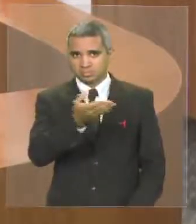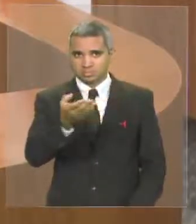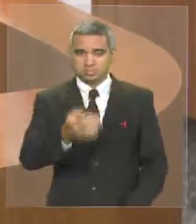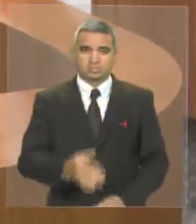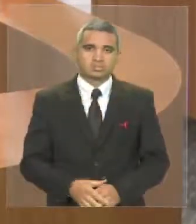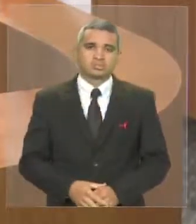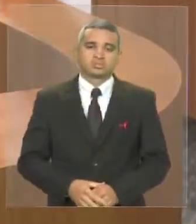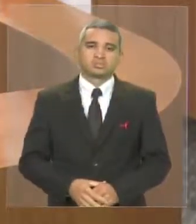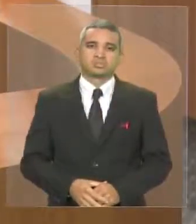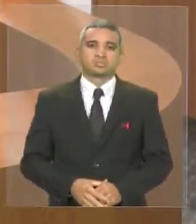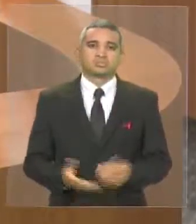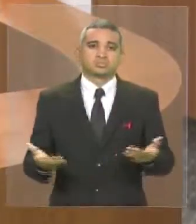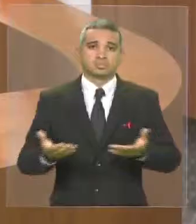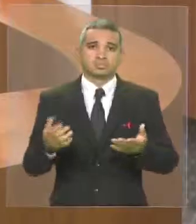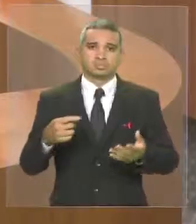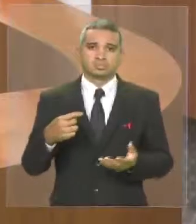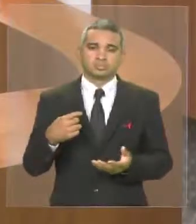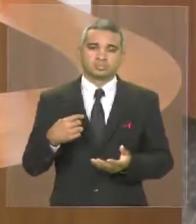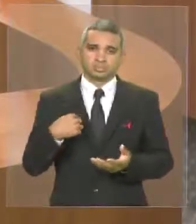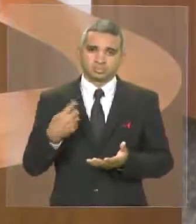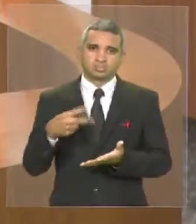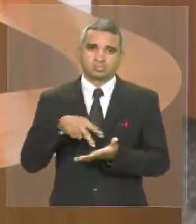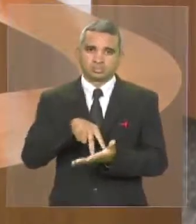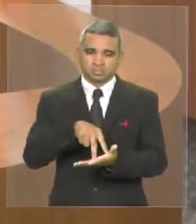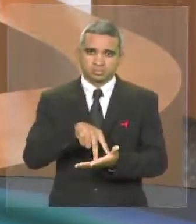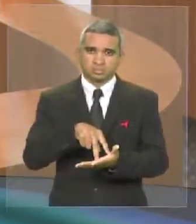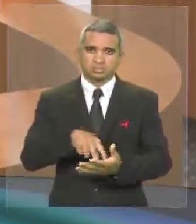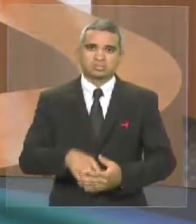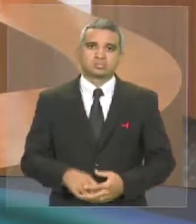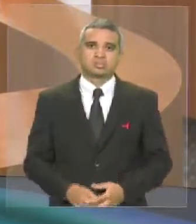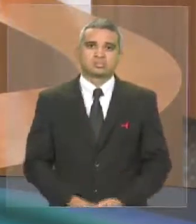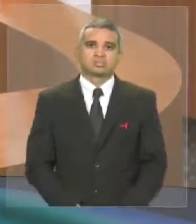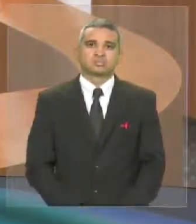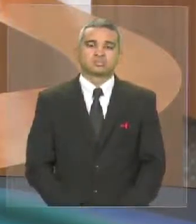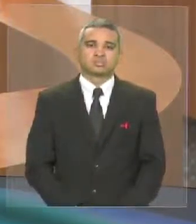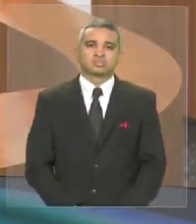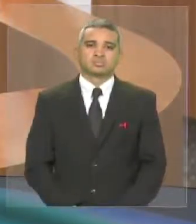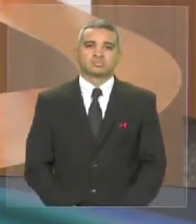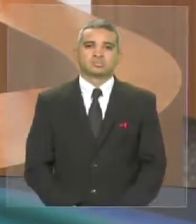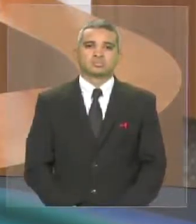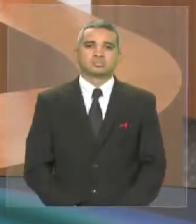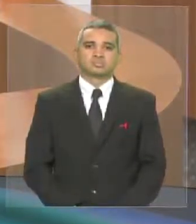subo esta tribuna para fazer uma reflexão